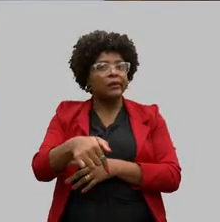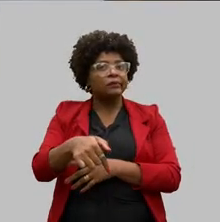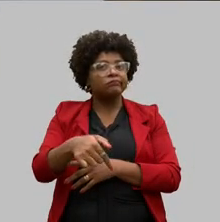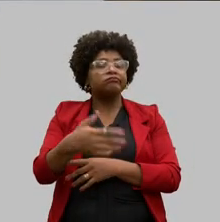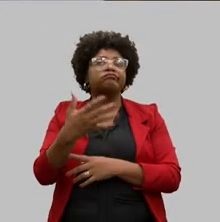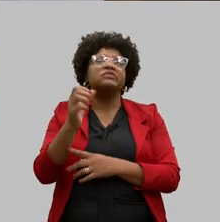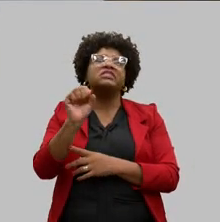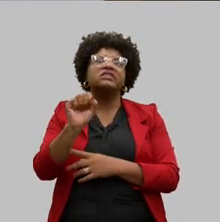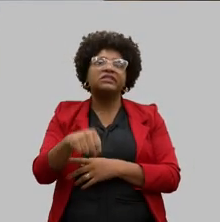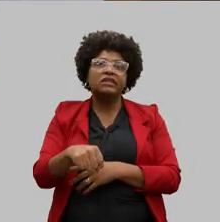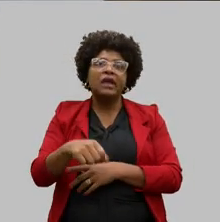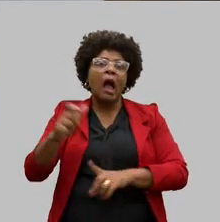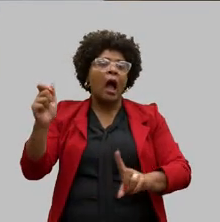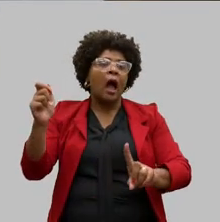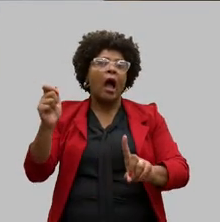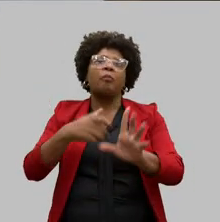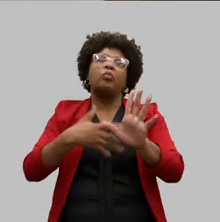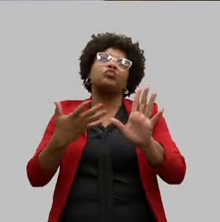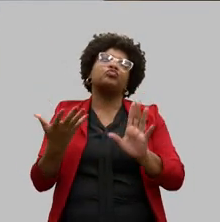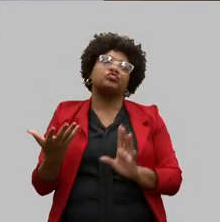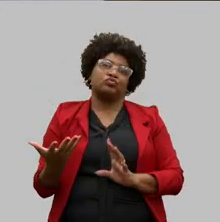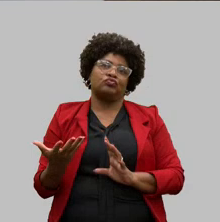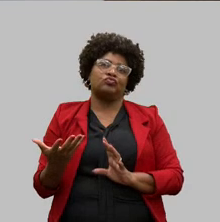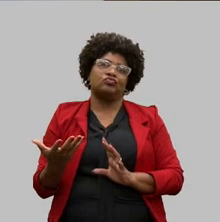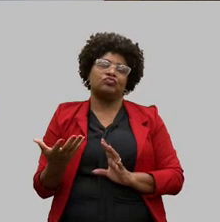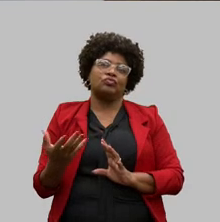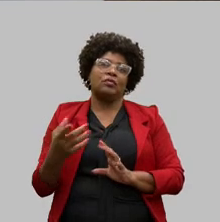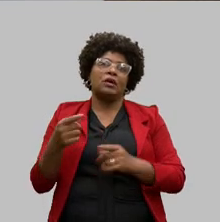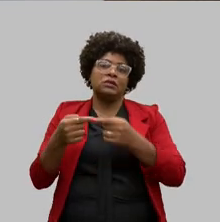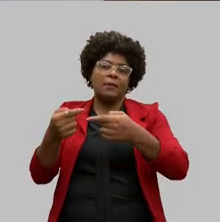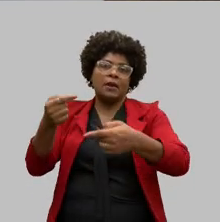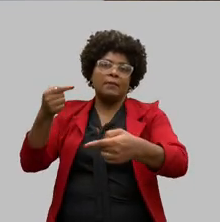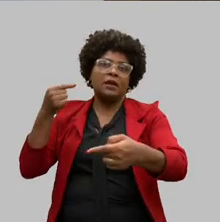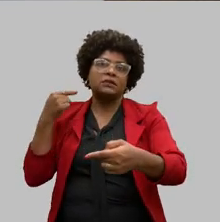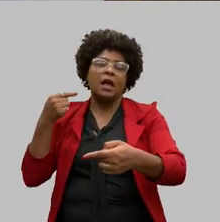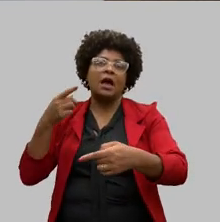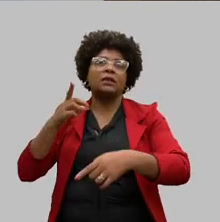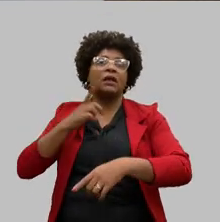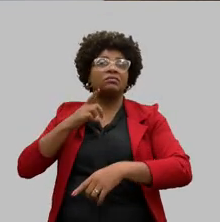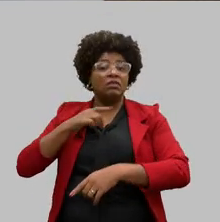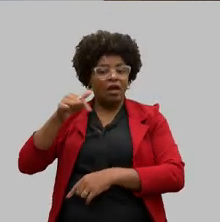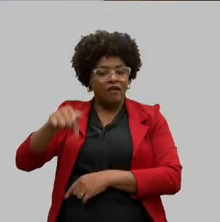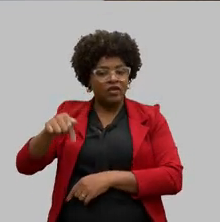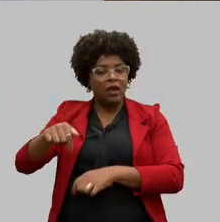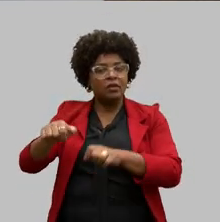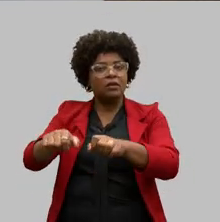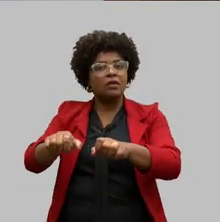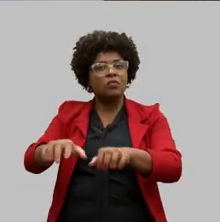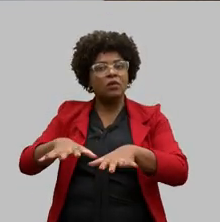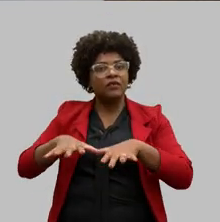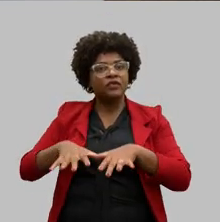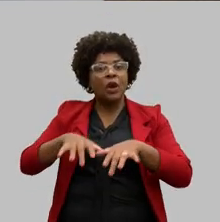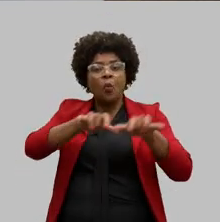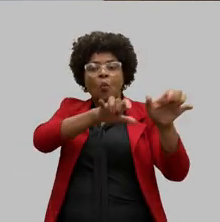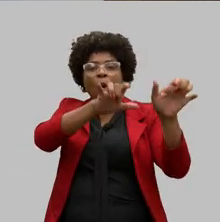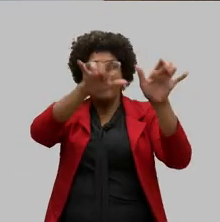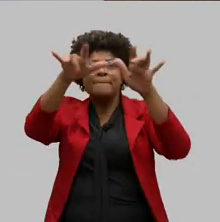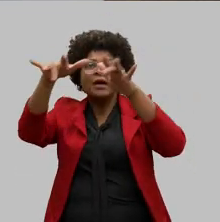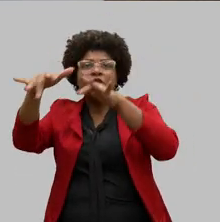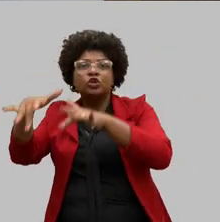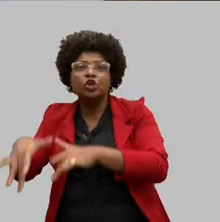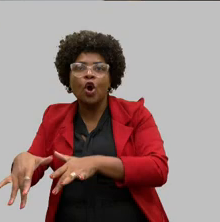tivemos com a defensoria pública na semana passada para articular isso abandono da pessoa idosa pela